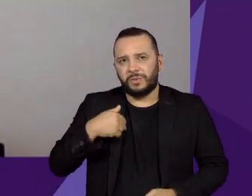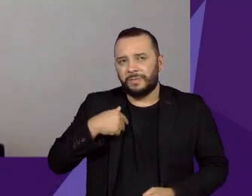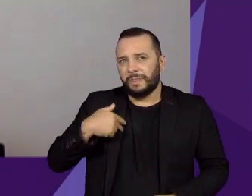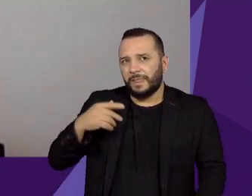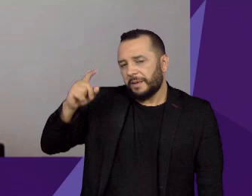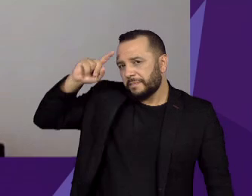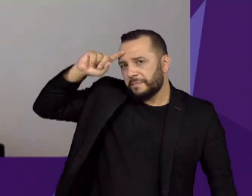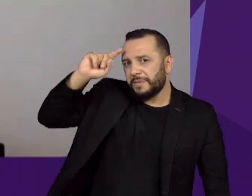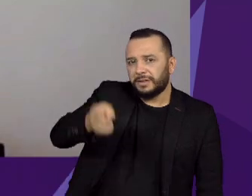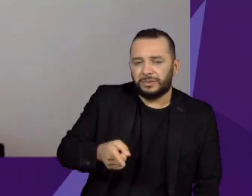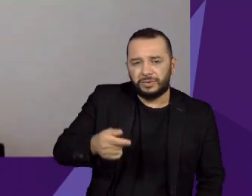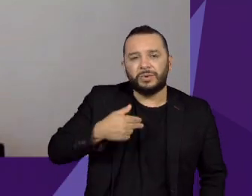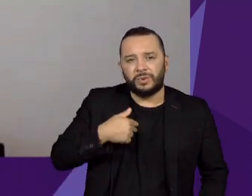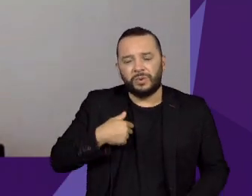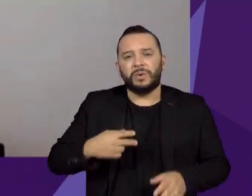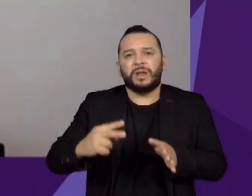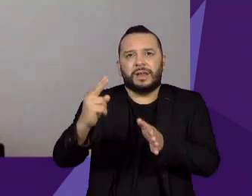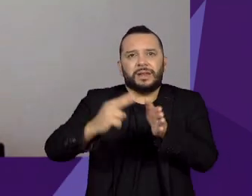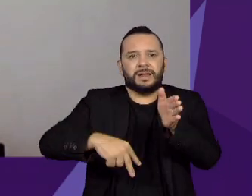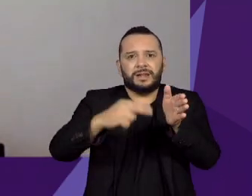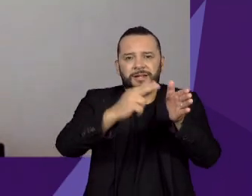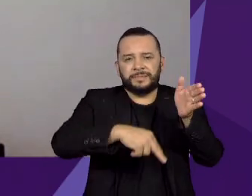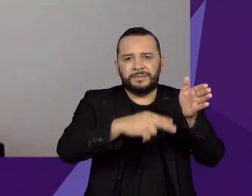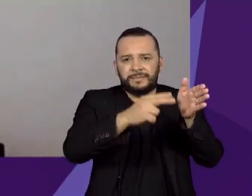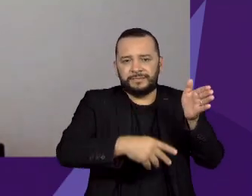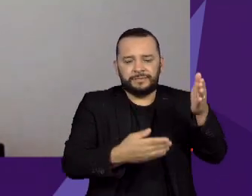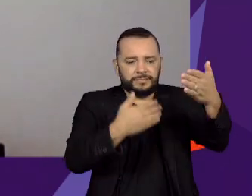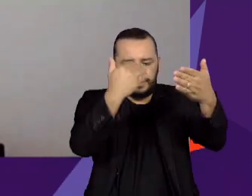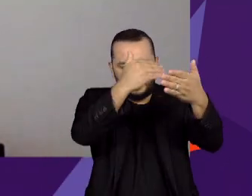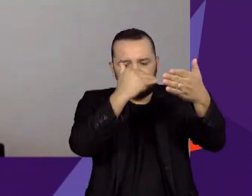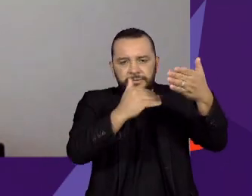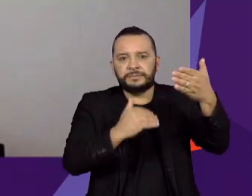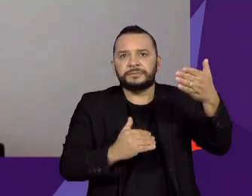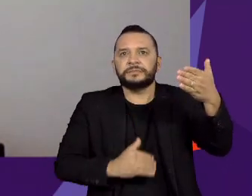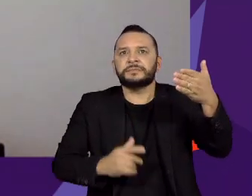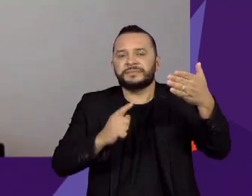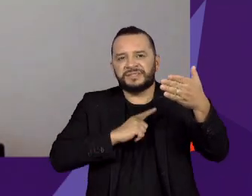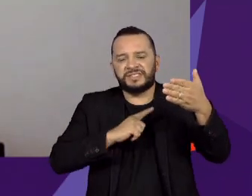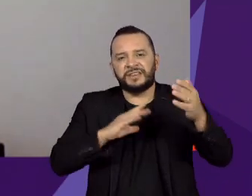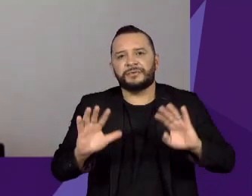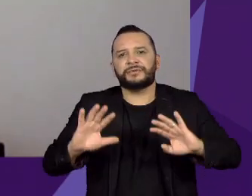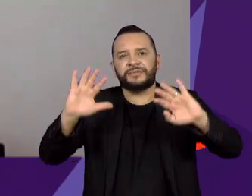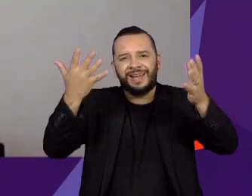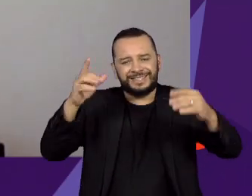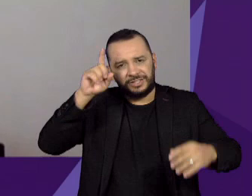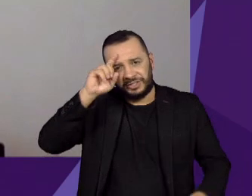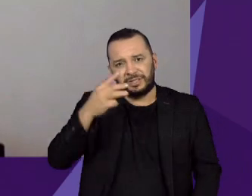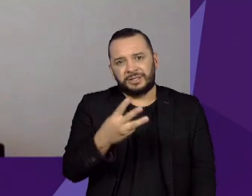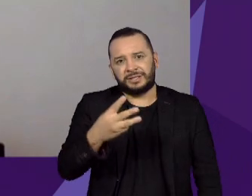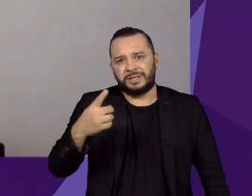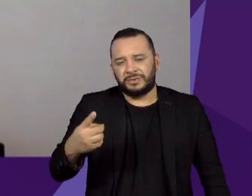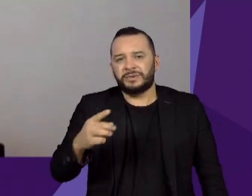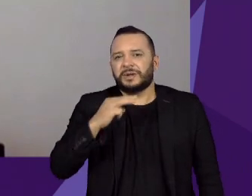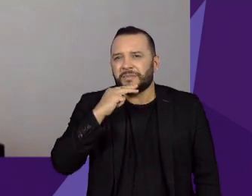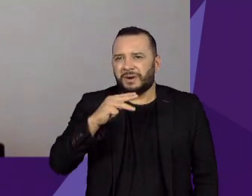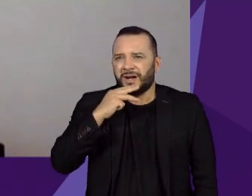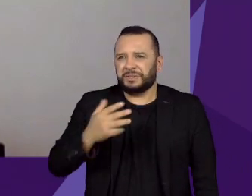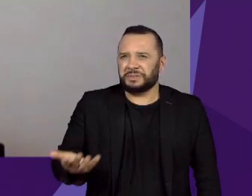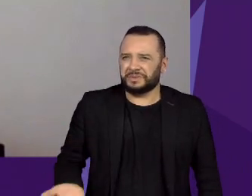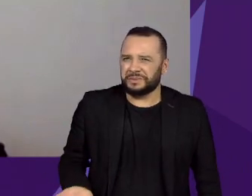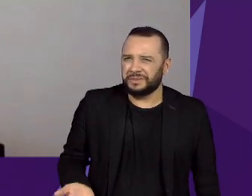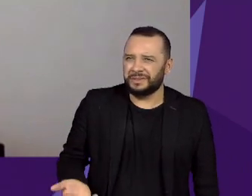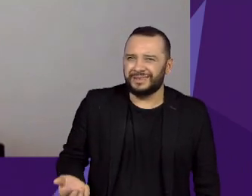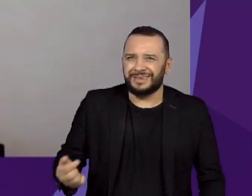dia, a ser lida no dia seguinte. Nessa ordem do dia tinha lá de celebração de 31 de março. Aquilo quando foi me